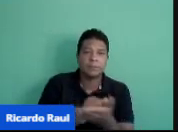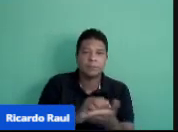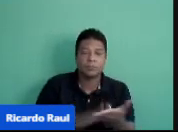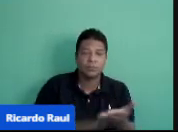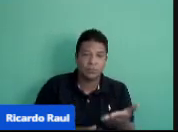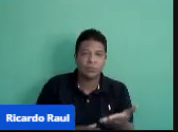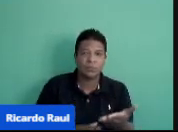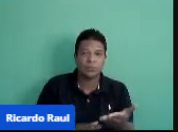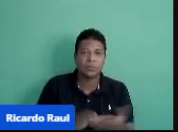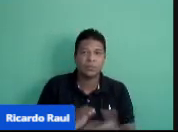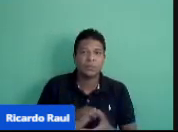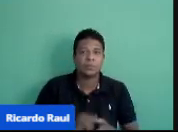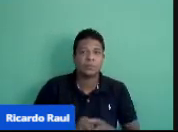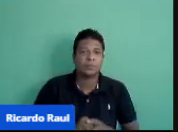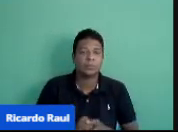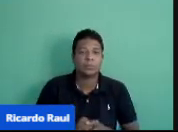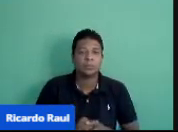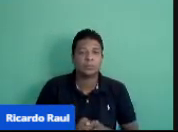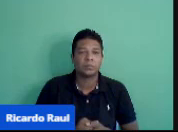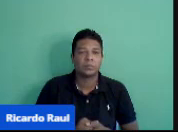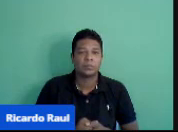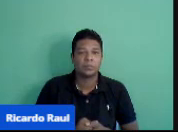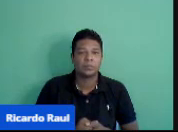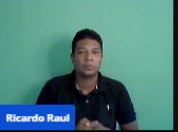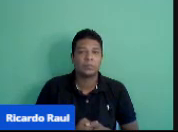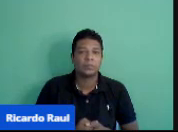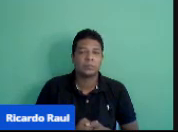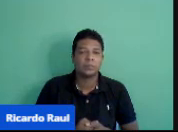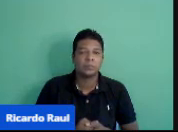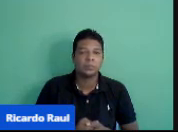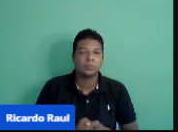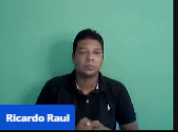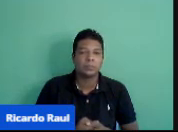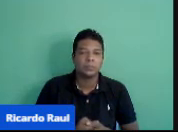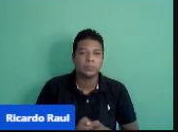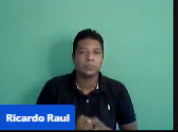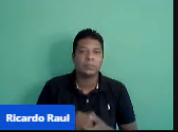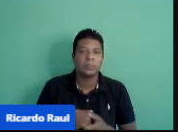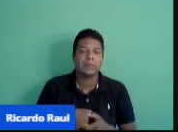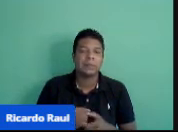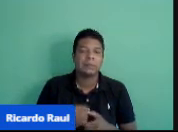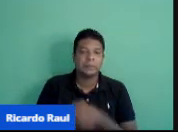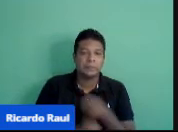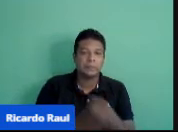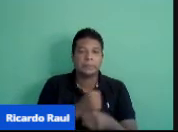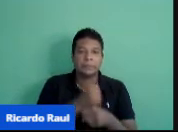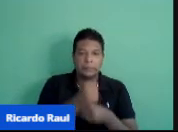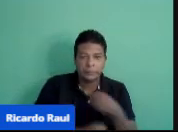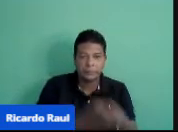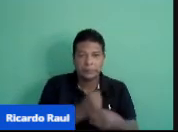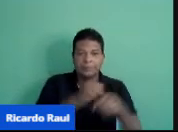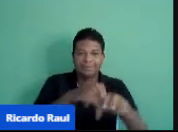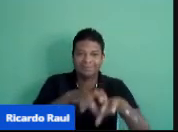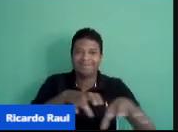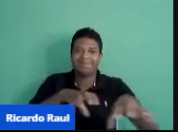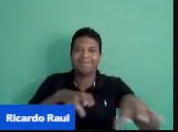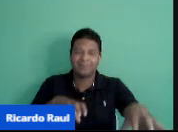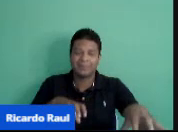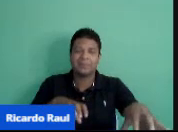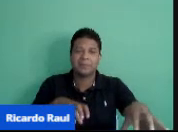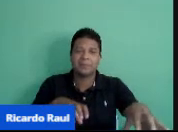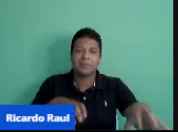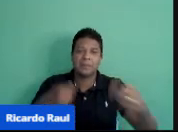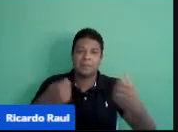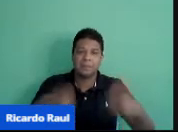são fruto de mais um tempinho aí com esse sistema remoto, né? Por isso que eu senti essa necessidade de